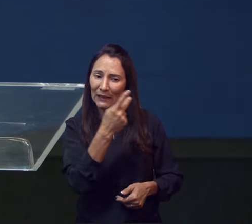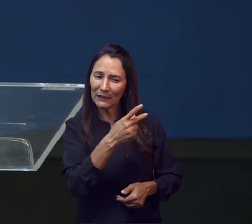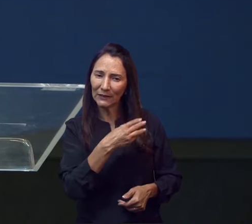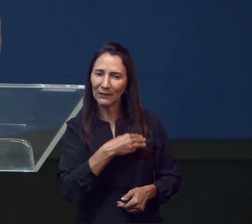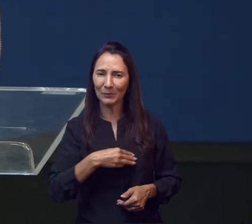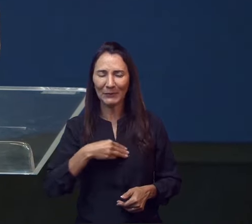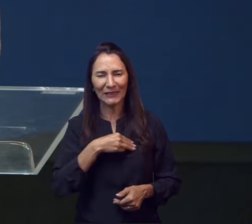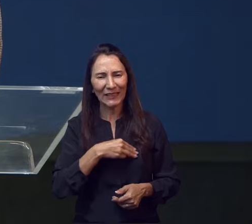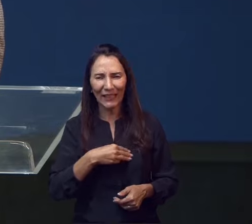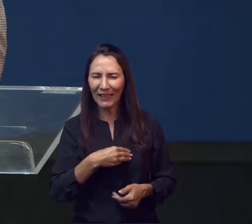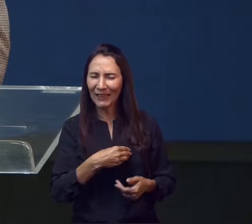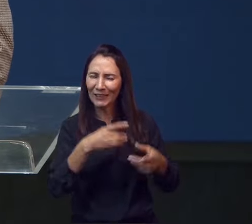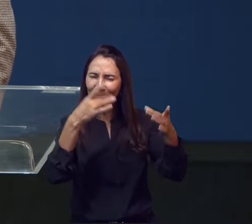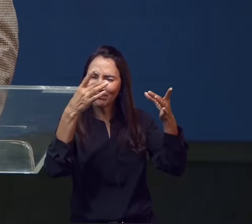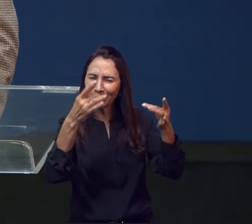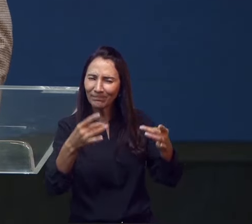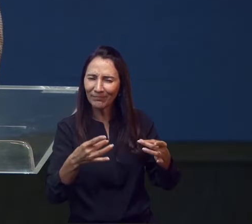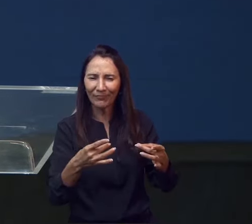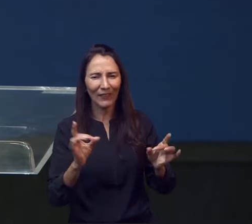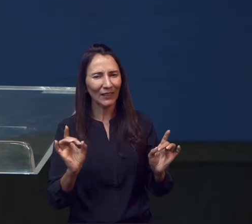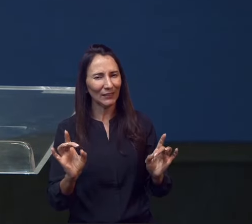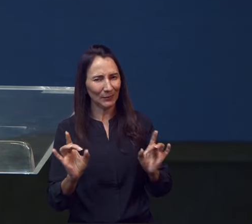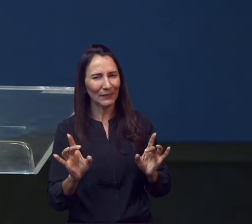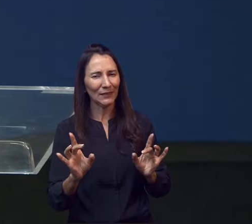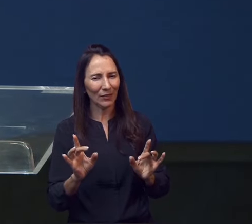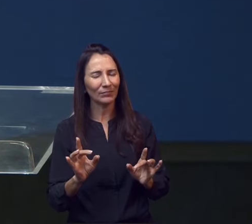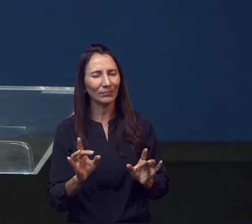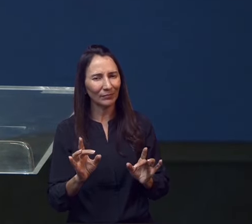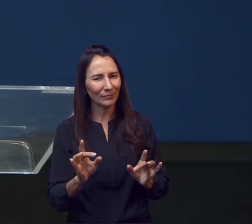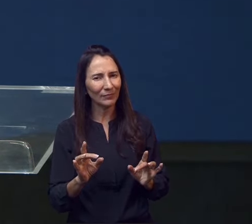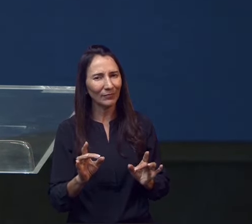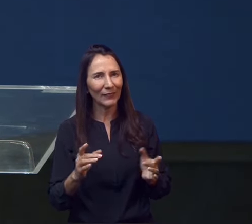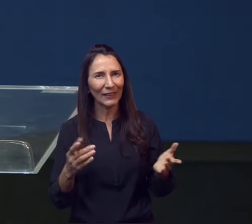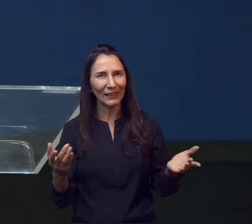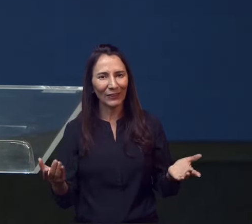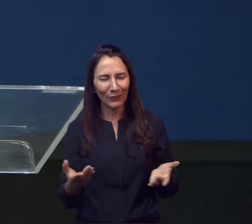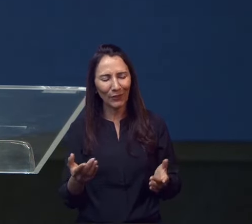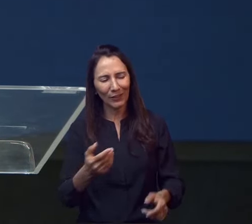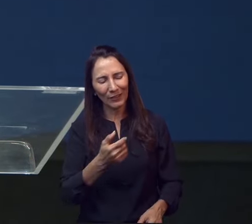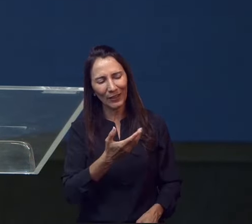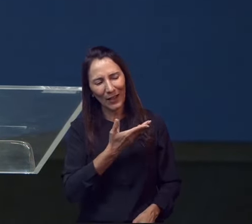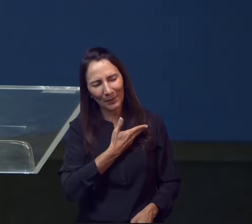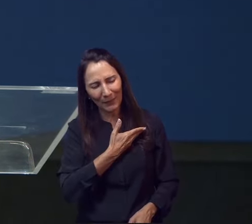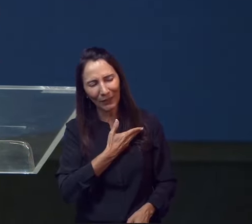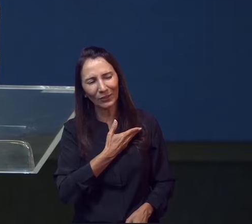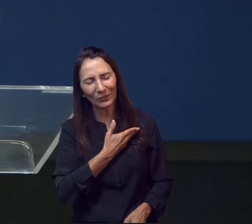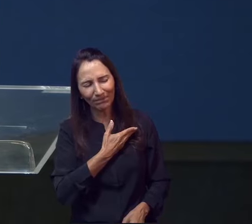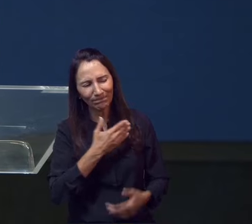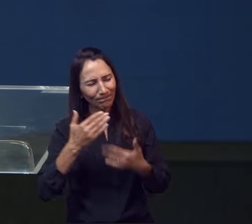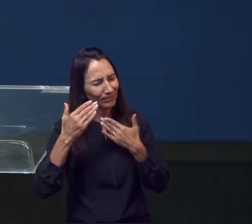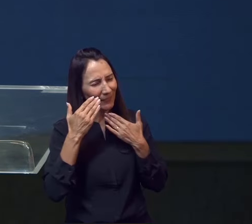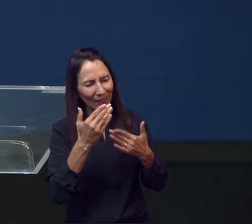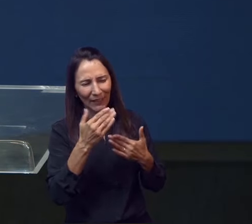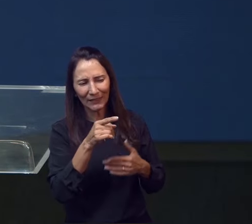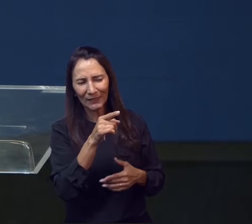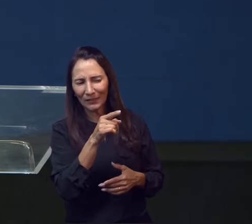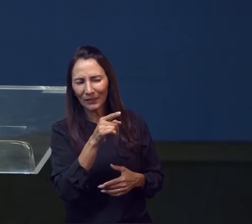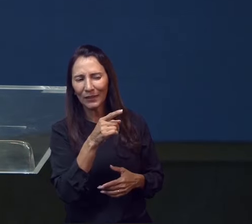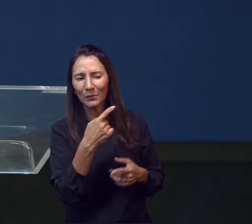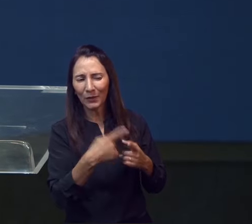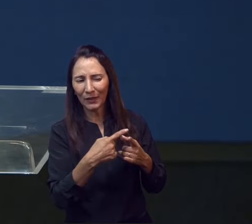assim coisas muito preciosas e fica aqui registrada amigão a minha gratidão pela sua vida